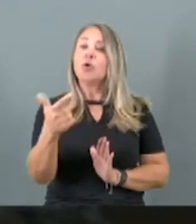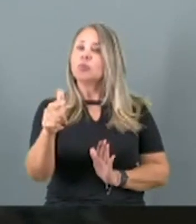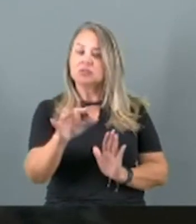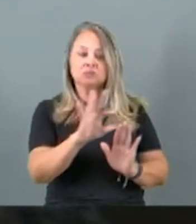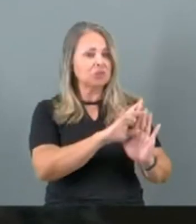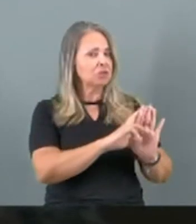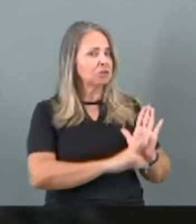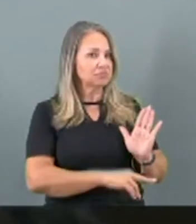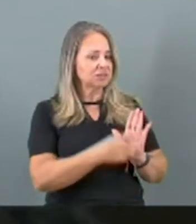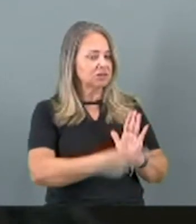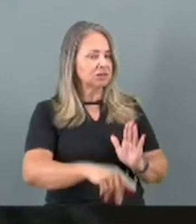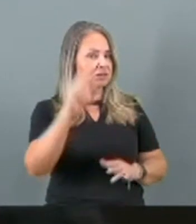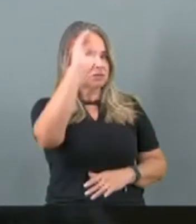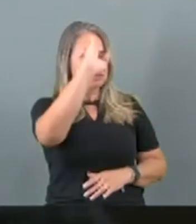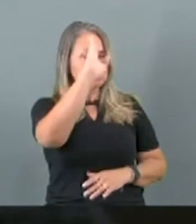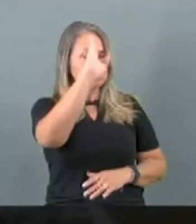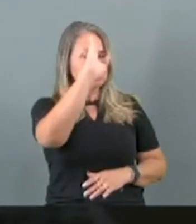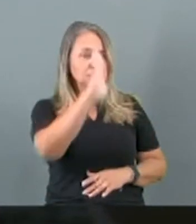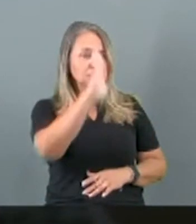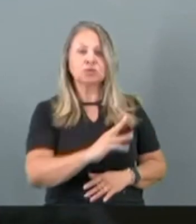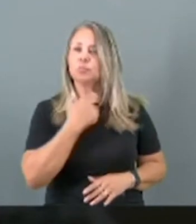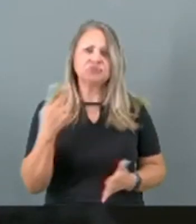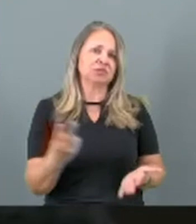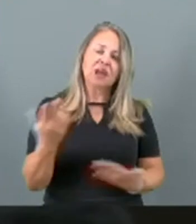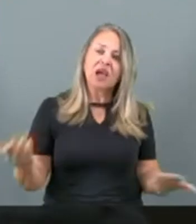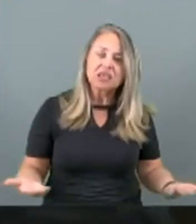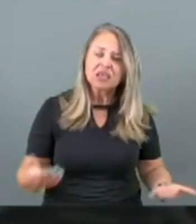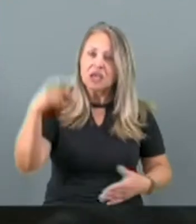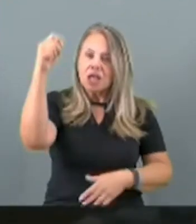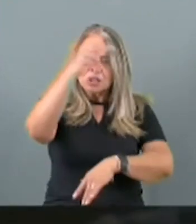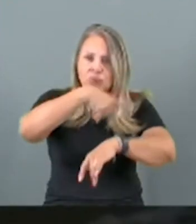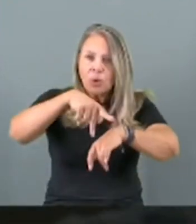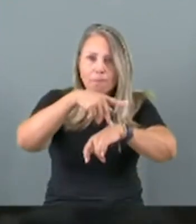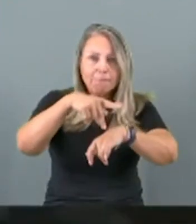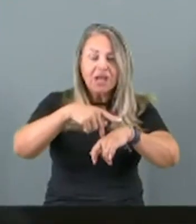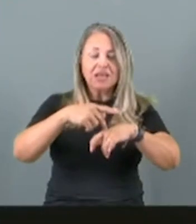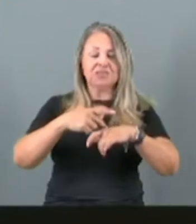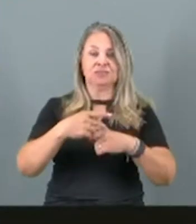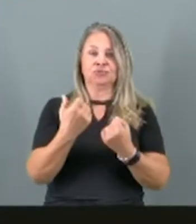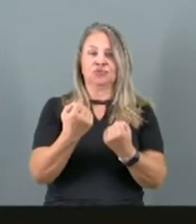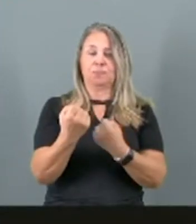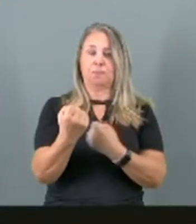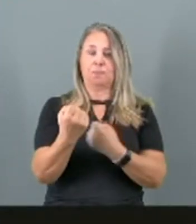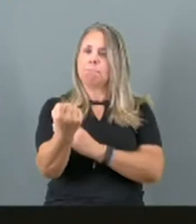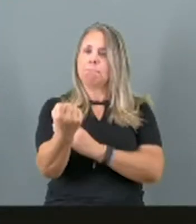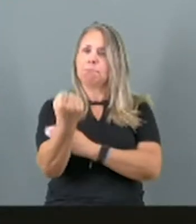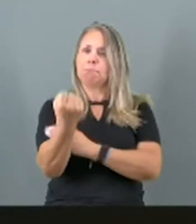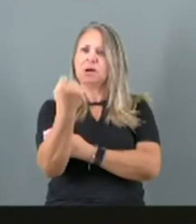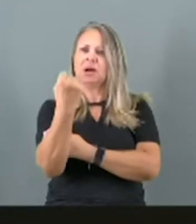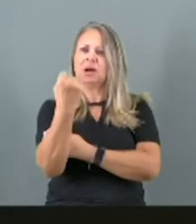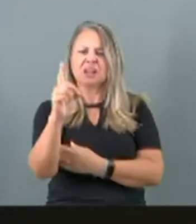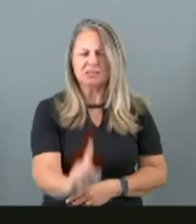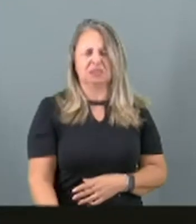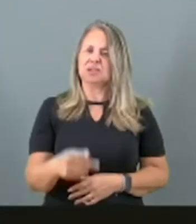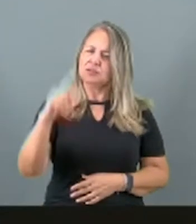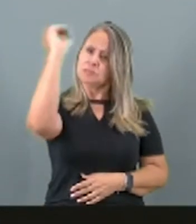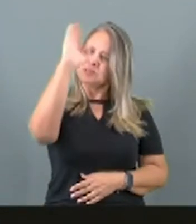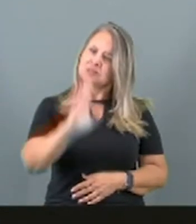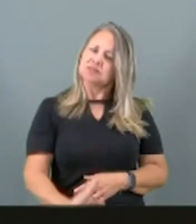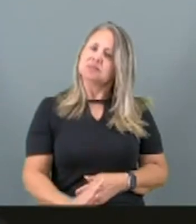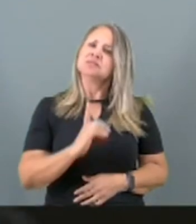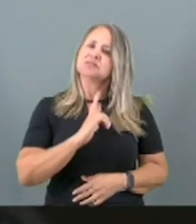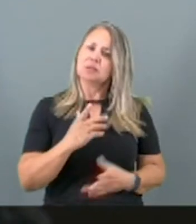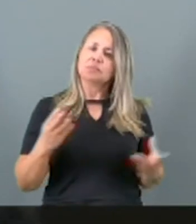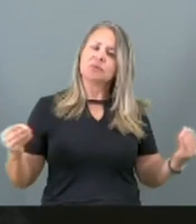no país não pode funcionar isso não é um país de banana não o Brasil com 200 e poucos milhões de brasileiros hoje